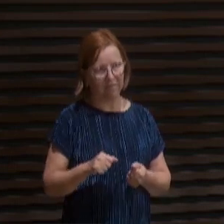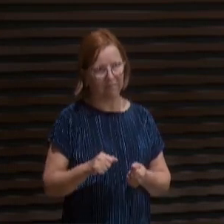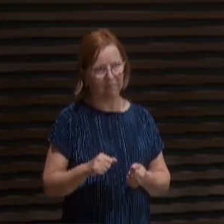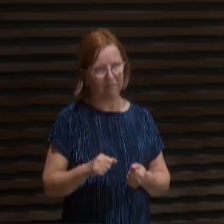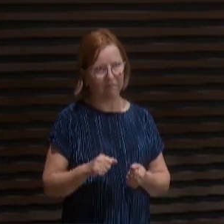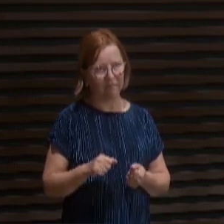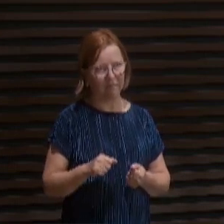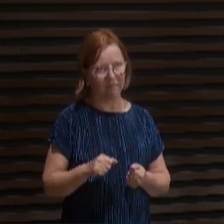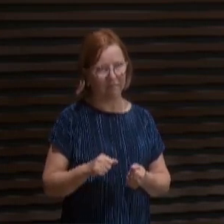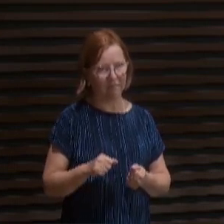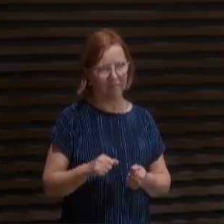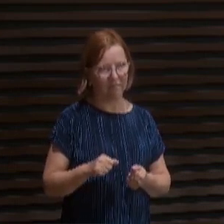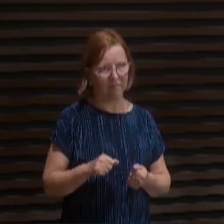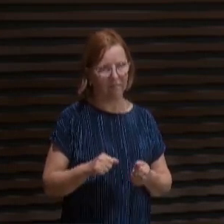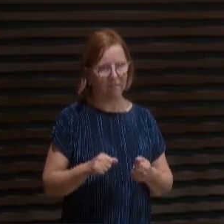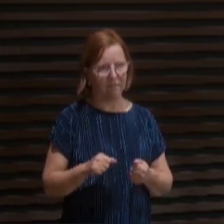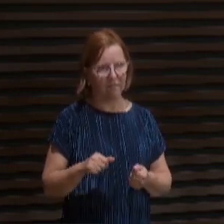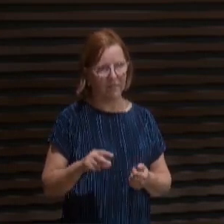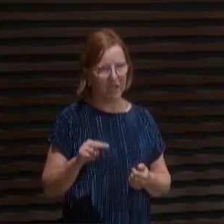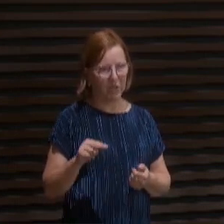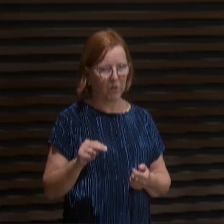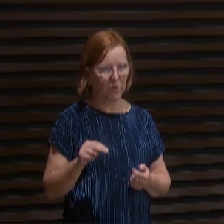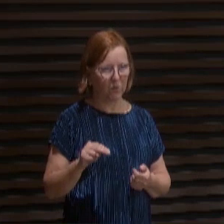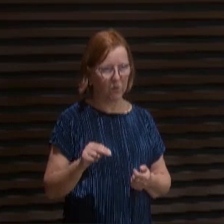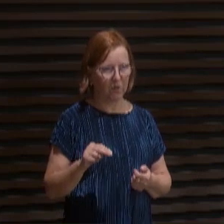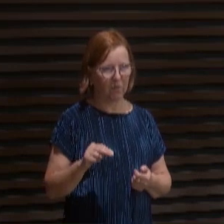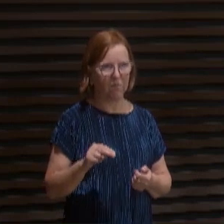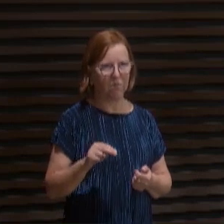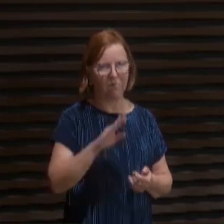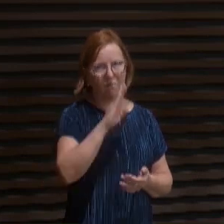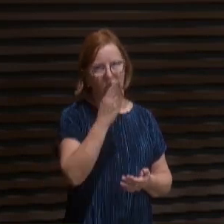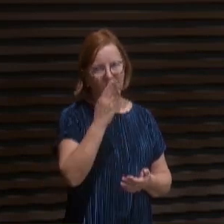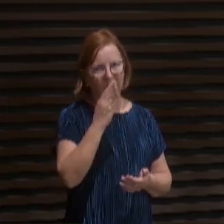do que o engano em suas várias formas.